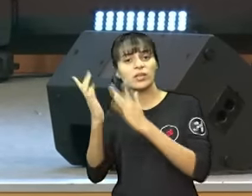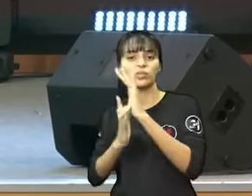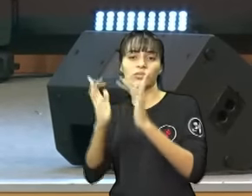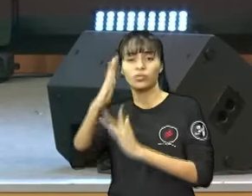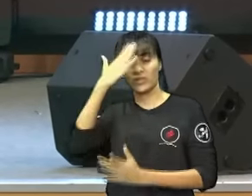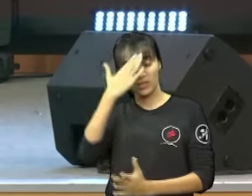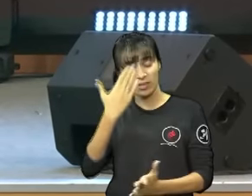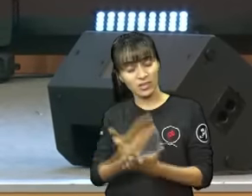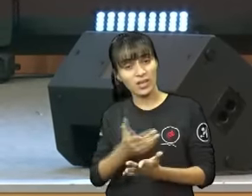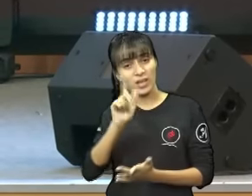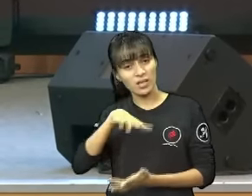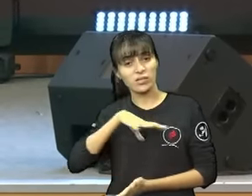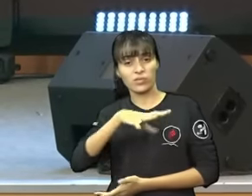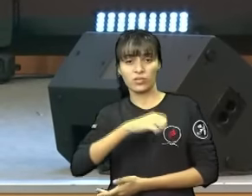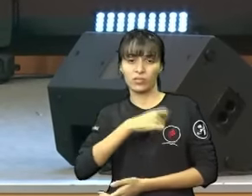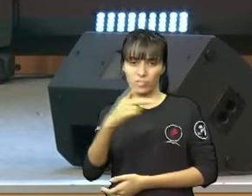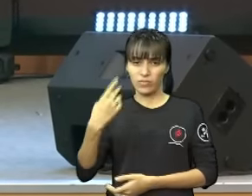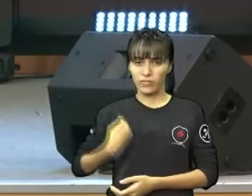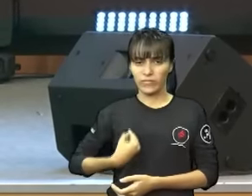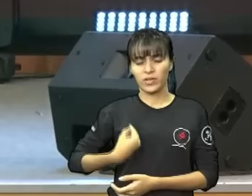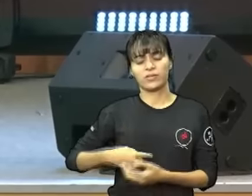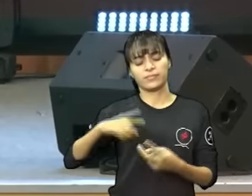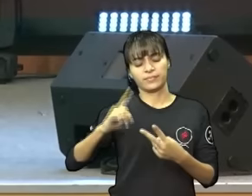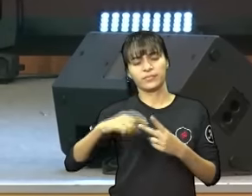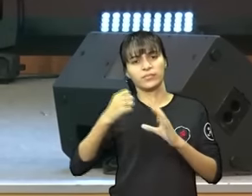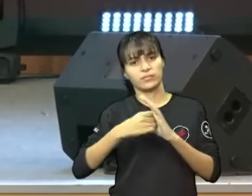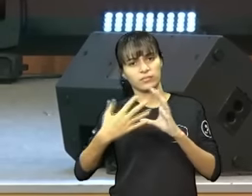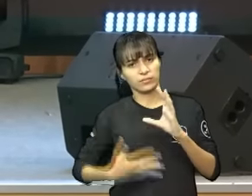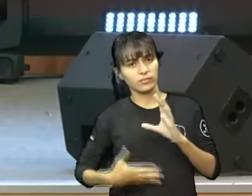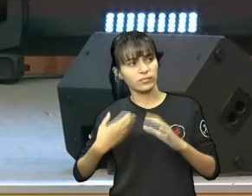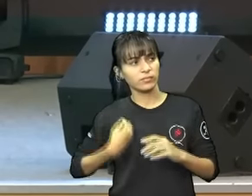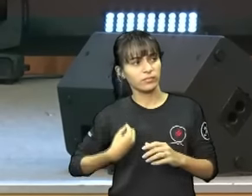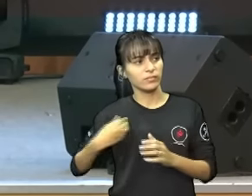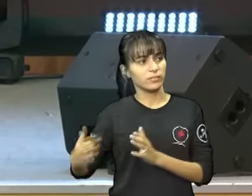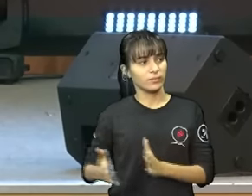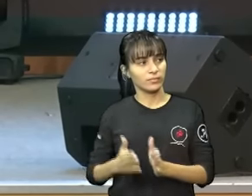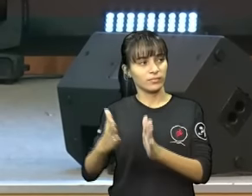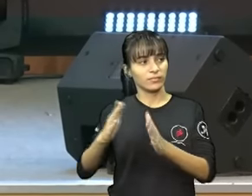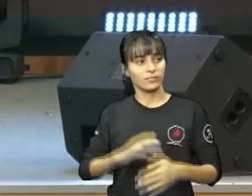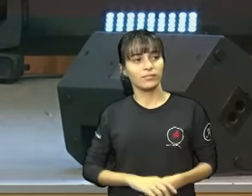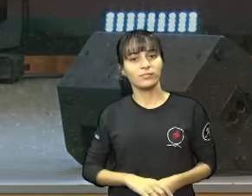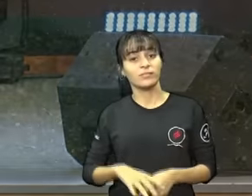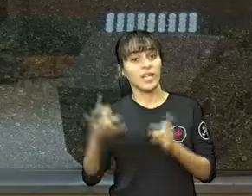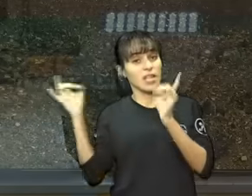vida segunda característica desse estilo de vida renúncia